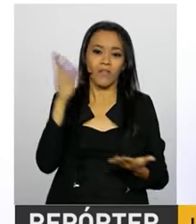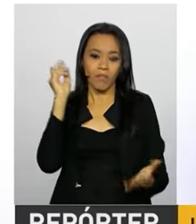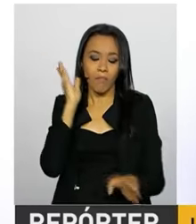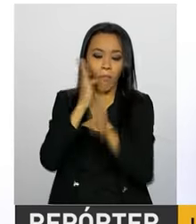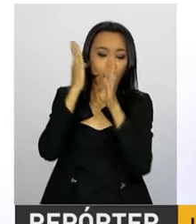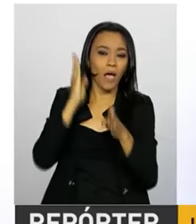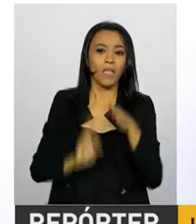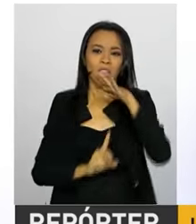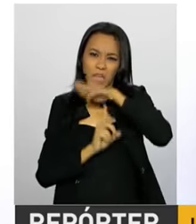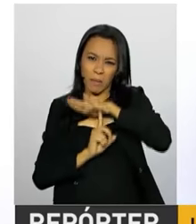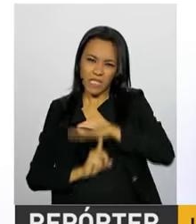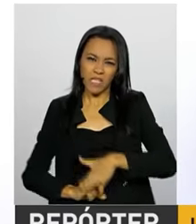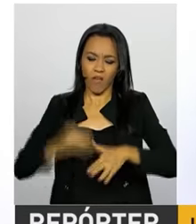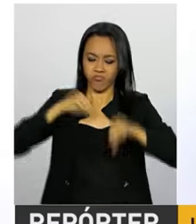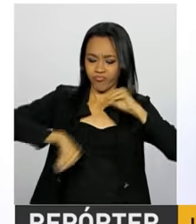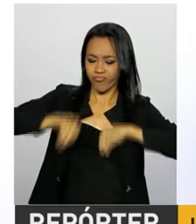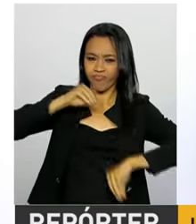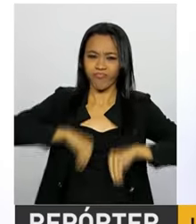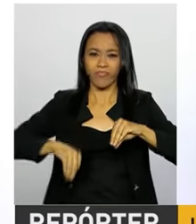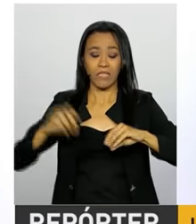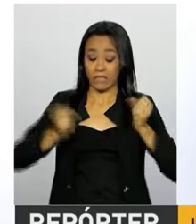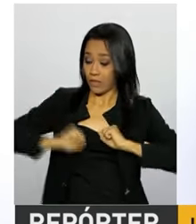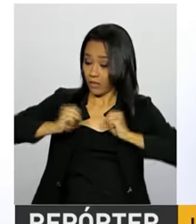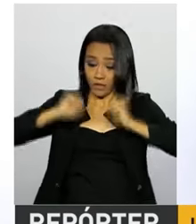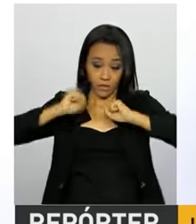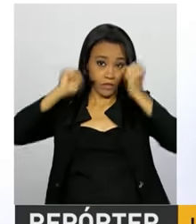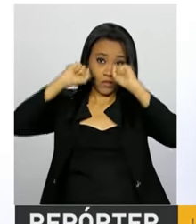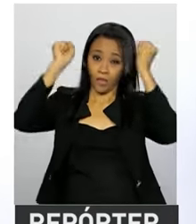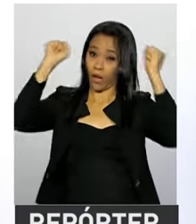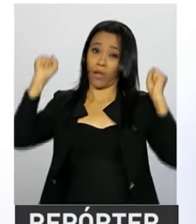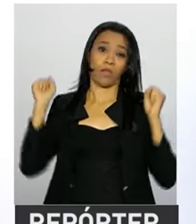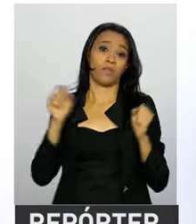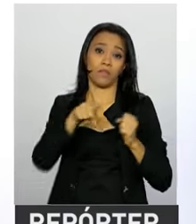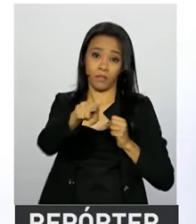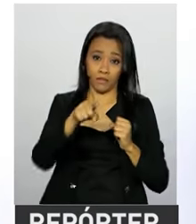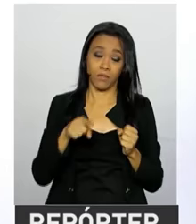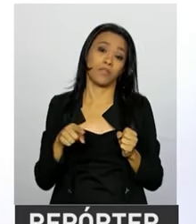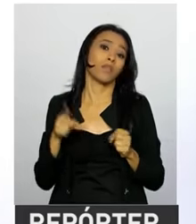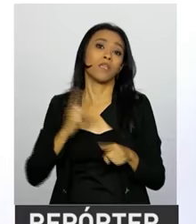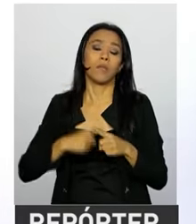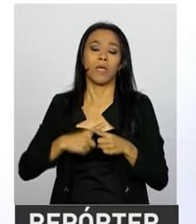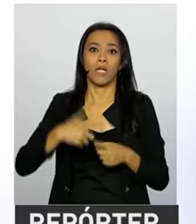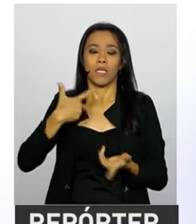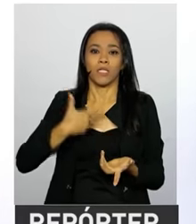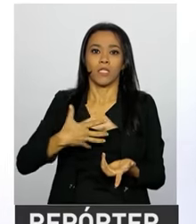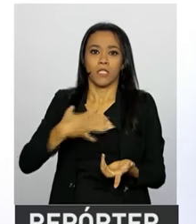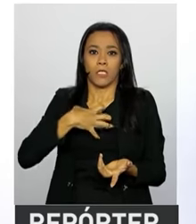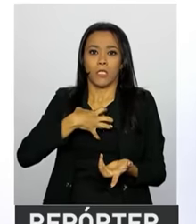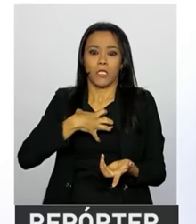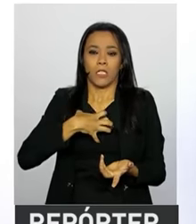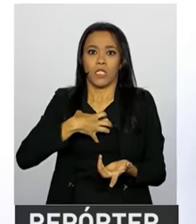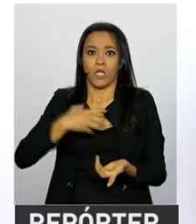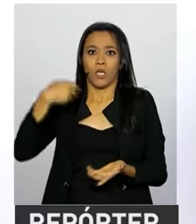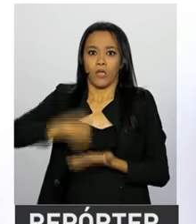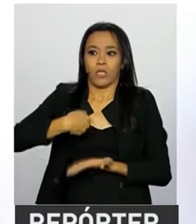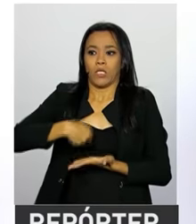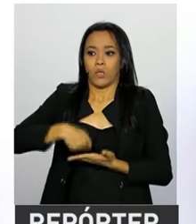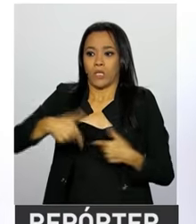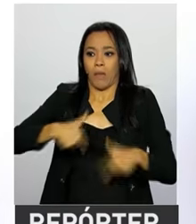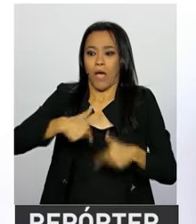depressão devido ao estresse, ansiedade e também autocobrança relacionada ao trabalho. É